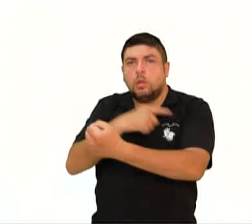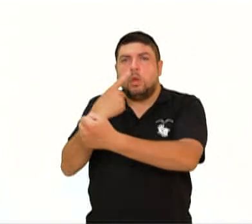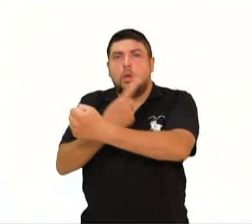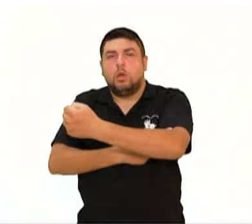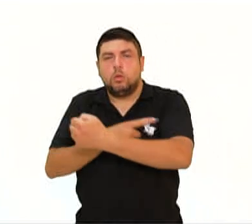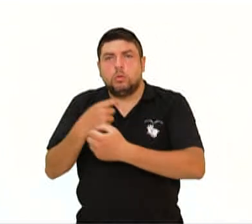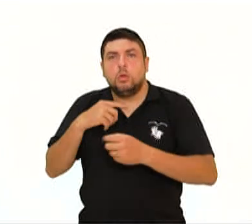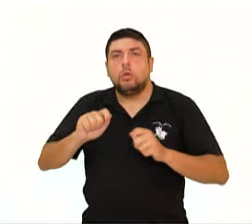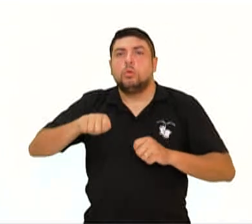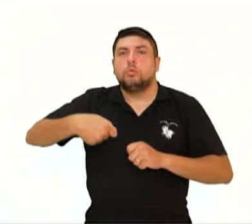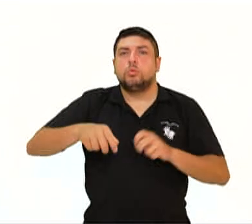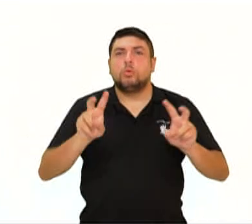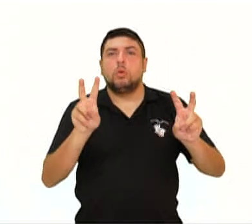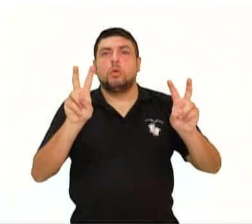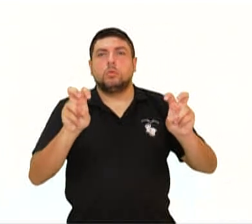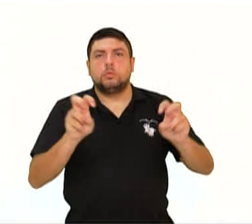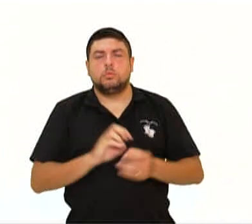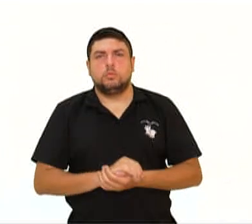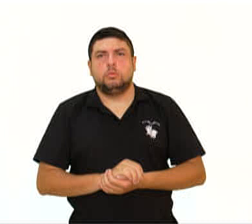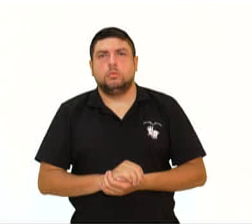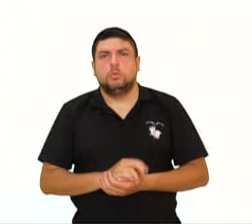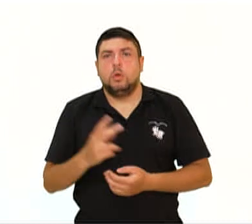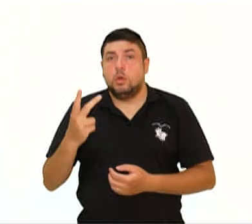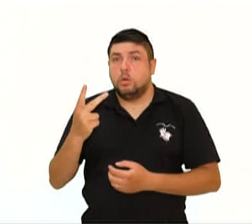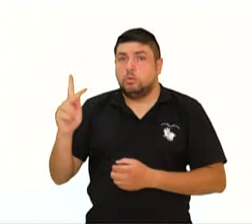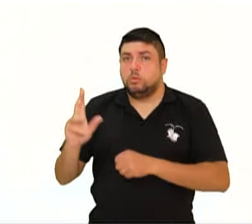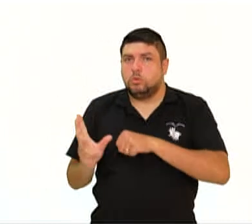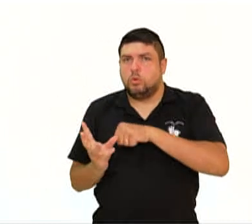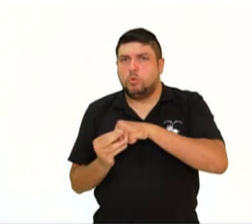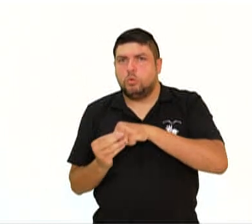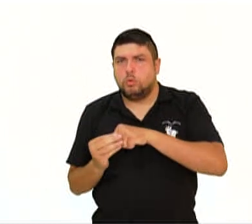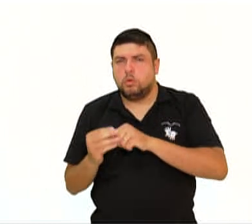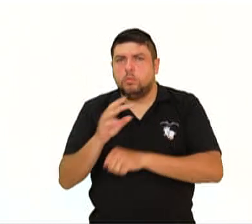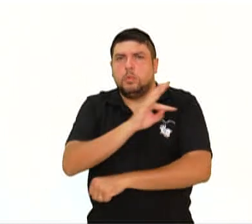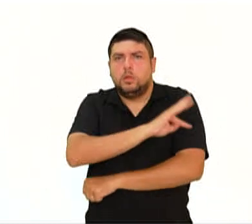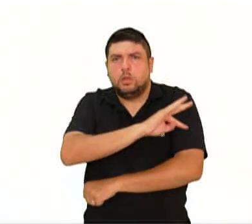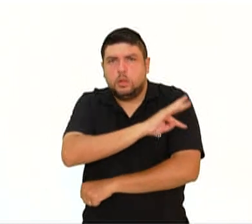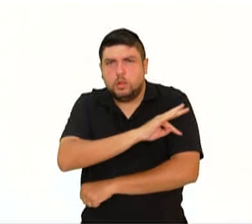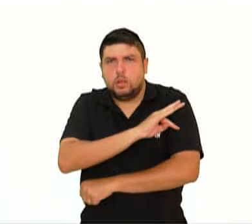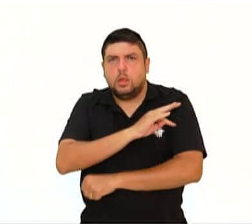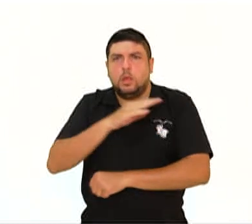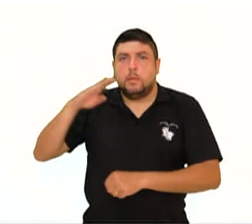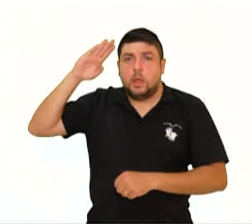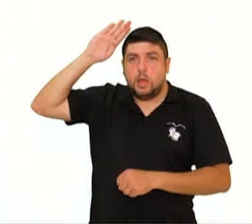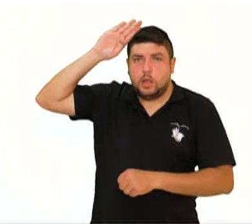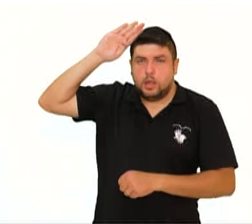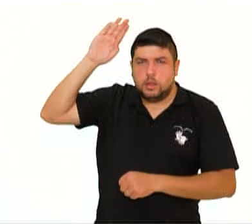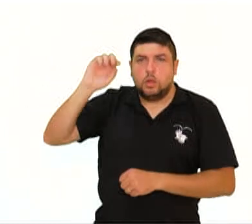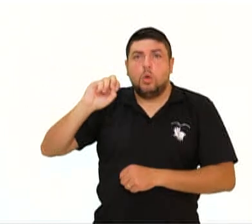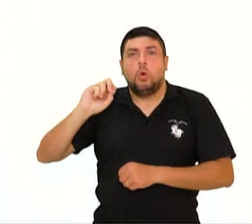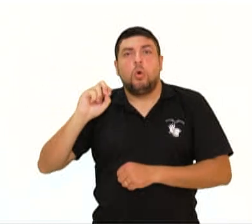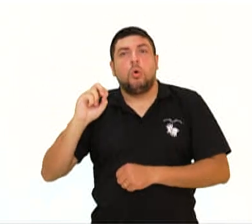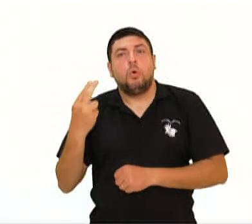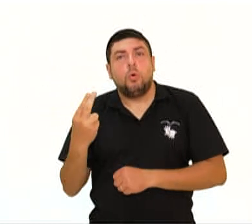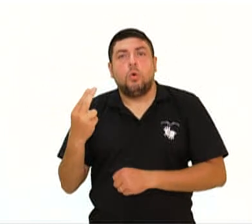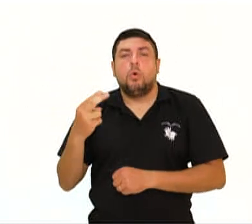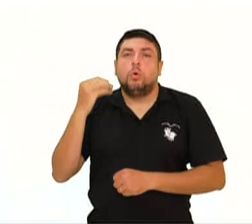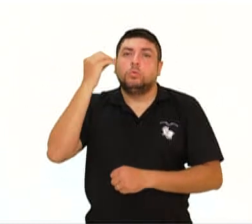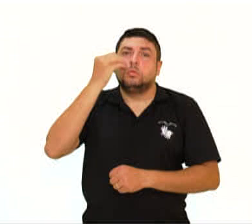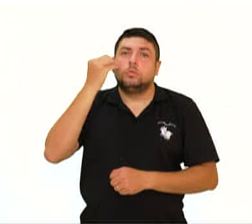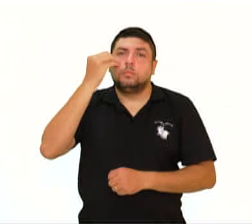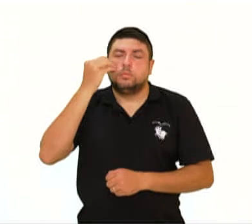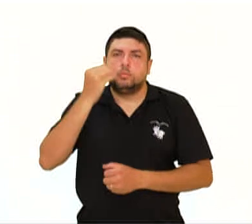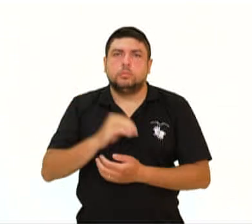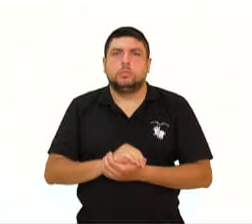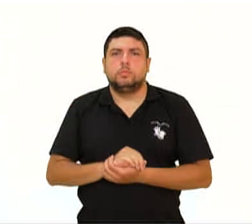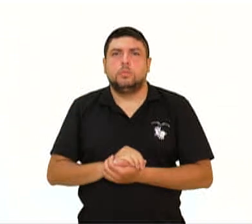assunto que será tratado, seu conhecimento técnico, acadêmico ou experiência sobre os pontos principais